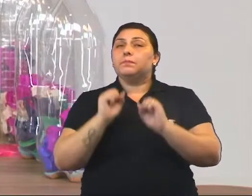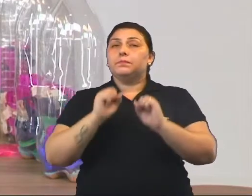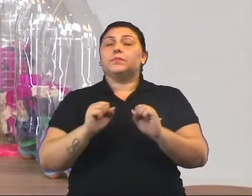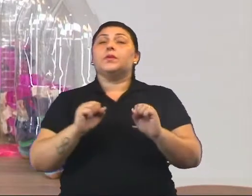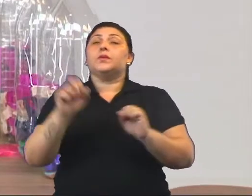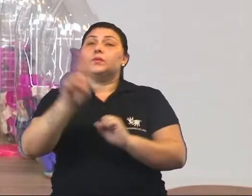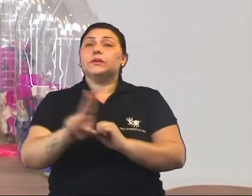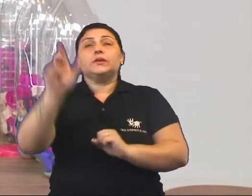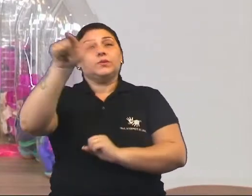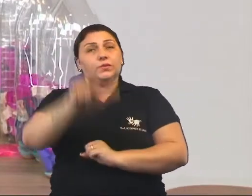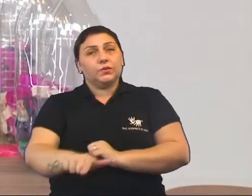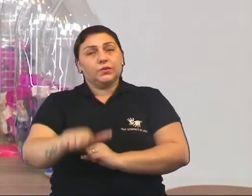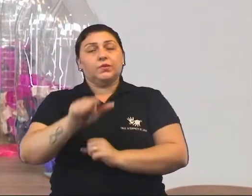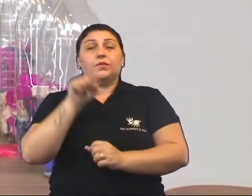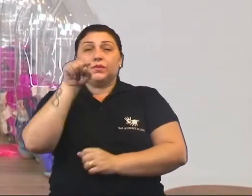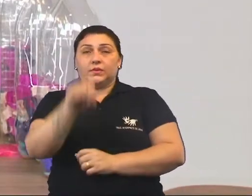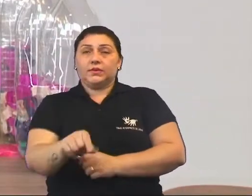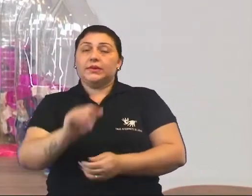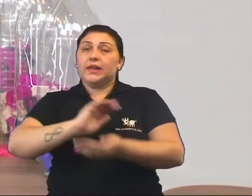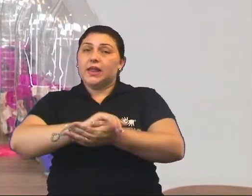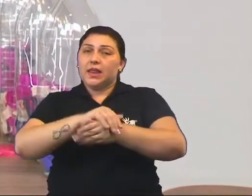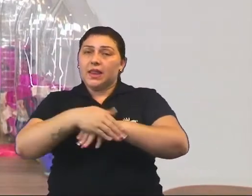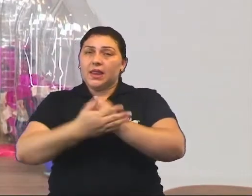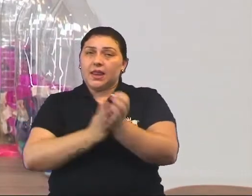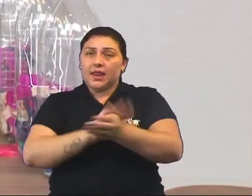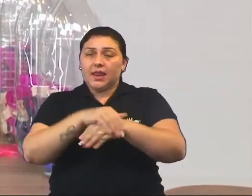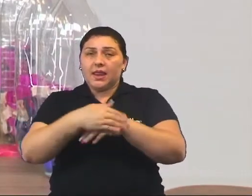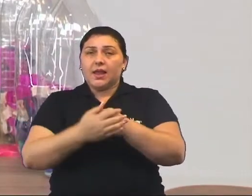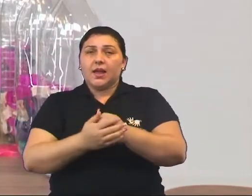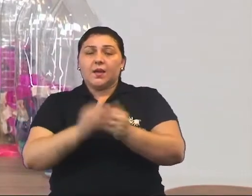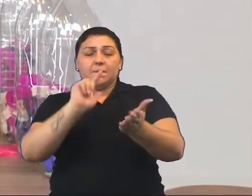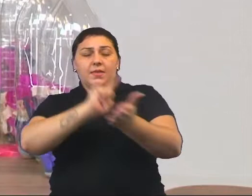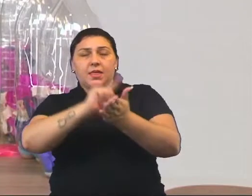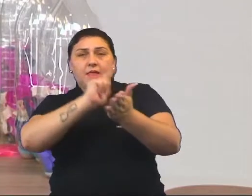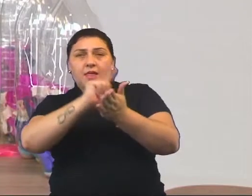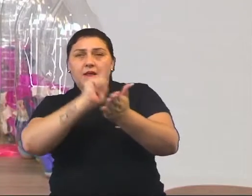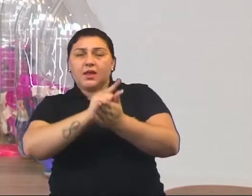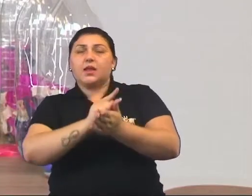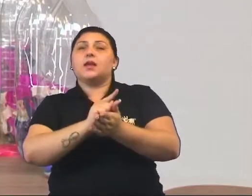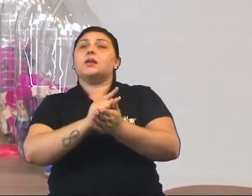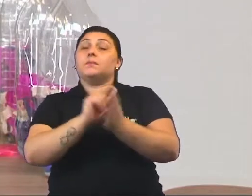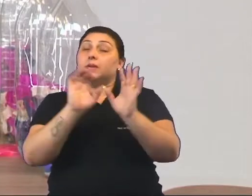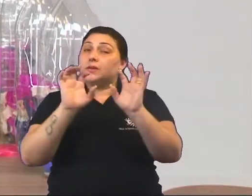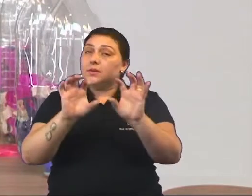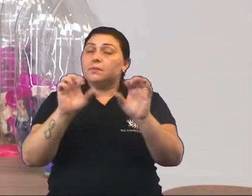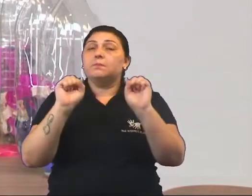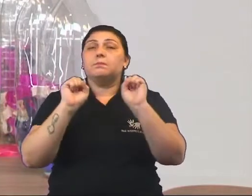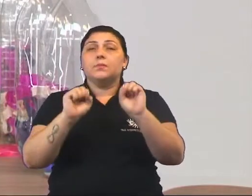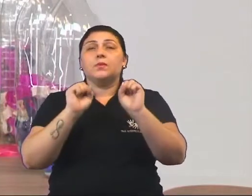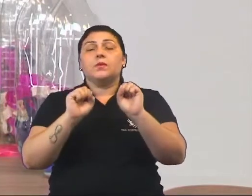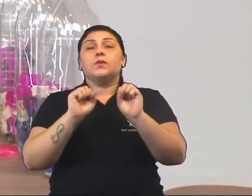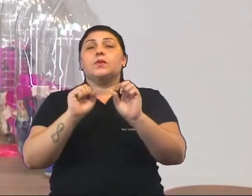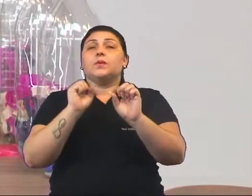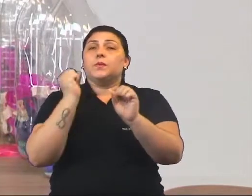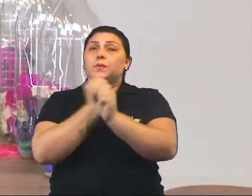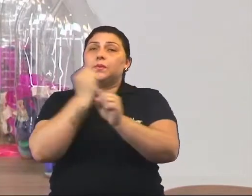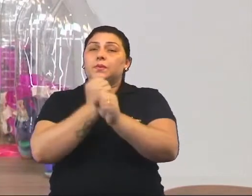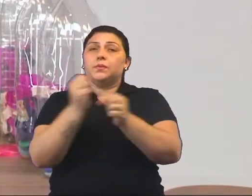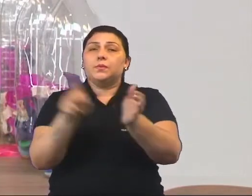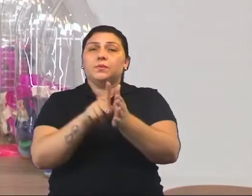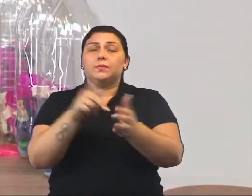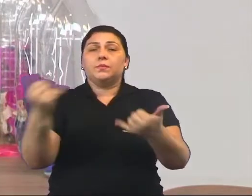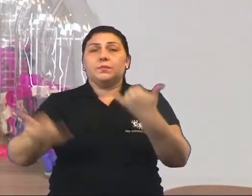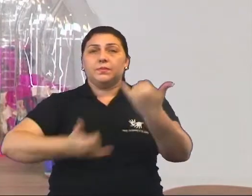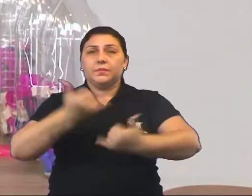ser reutilizadas, desde que você lave, deixe ela bem higienizada e assim você poderá construir o seu